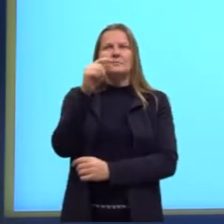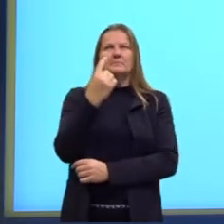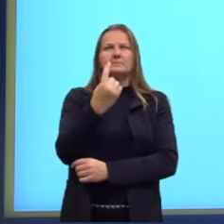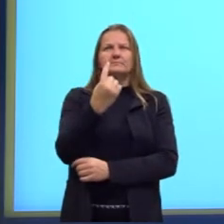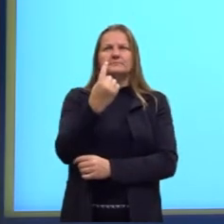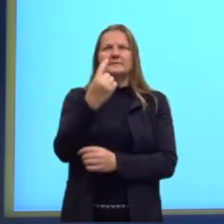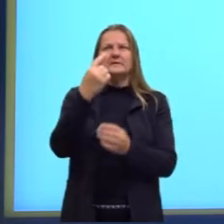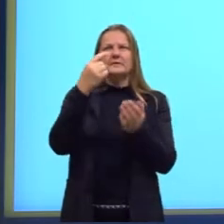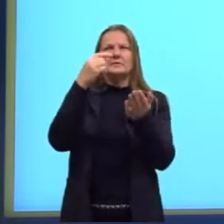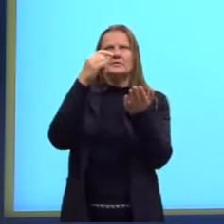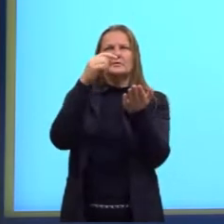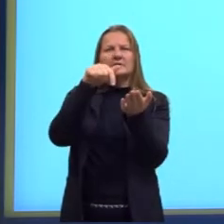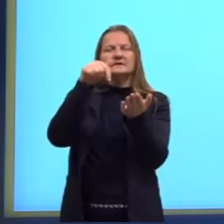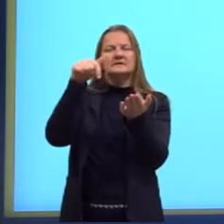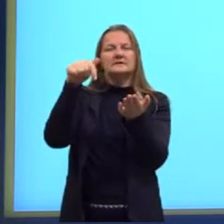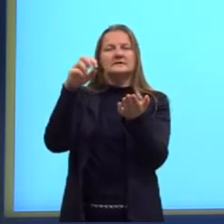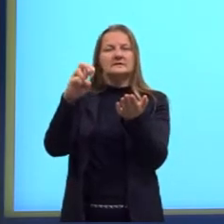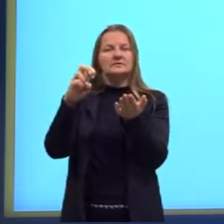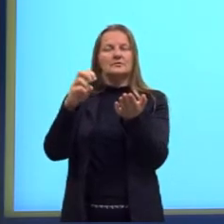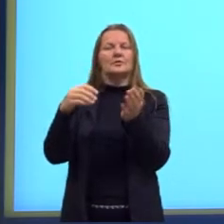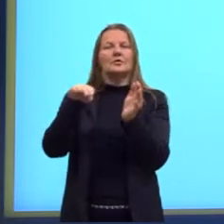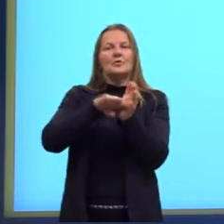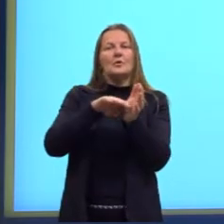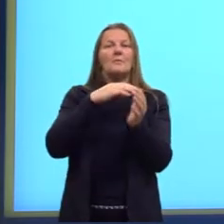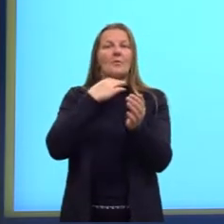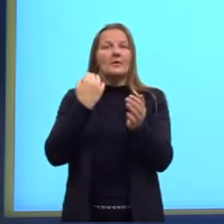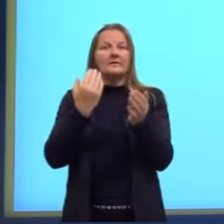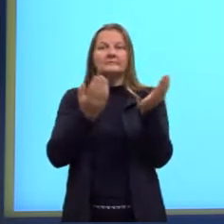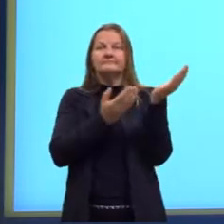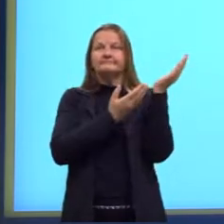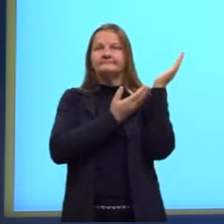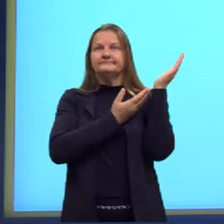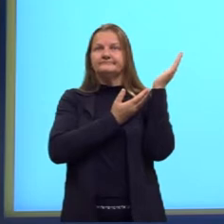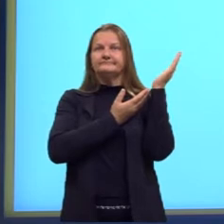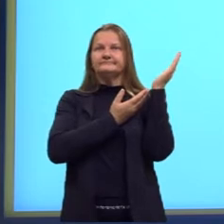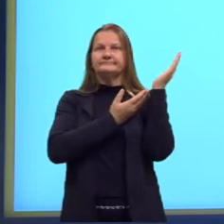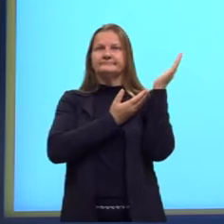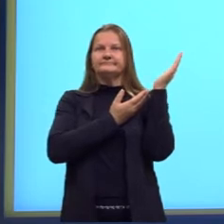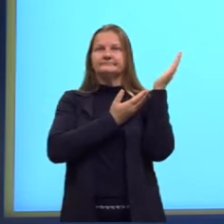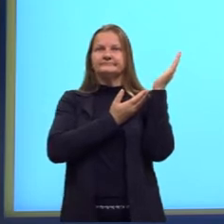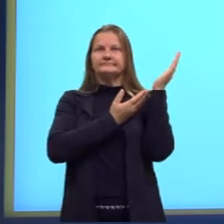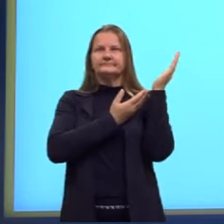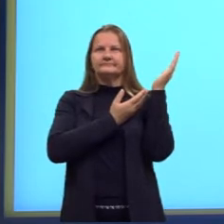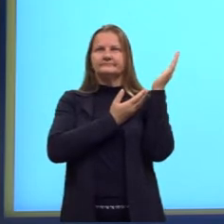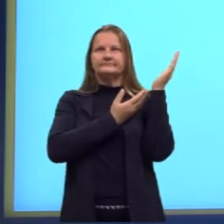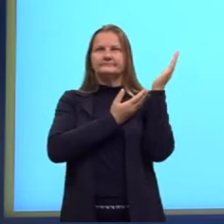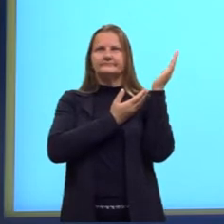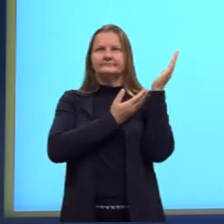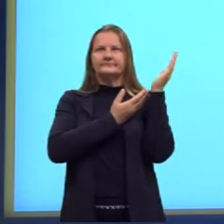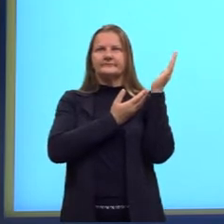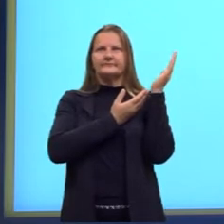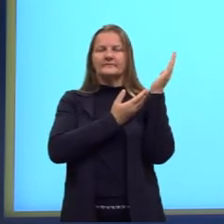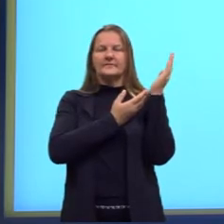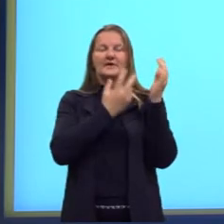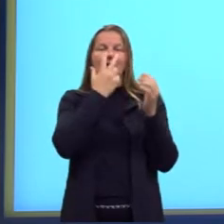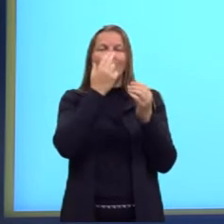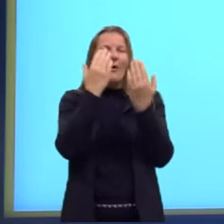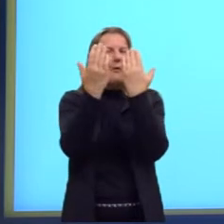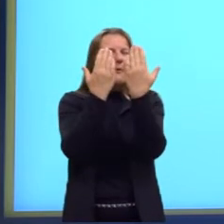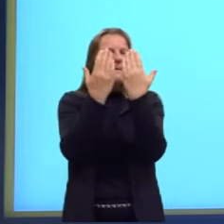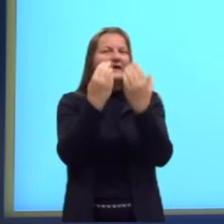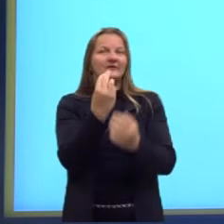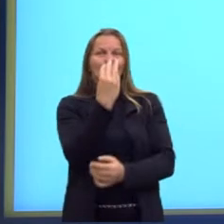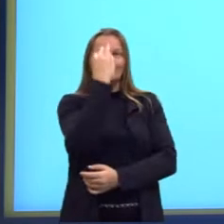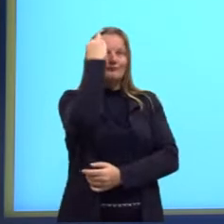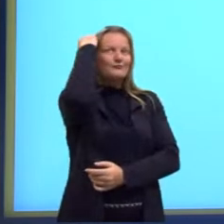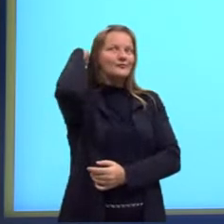morreu em 1836 ele é mencionado então com frequência como sendo o Newton da electricidade na